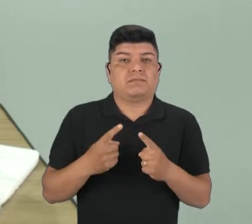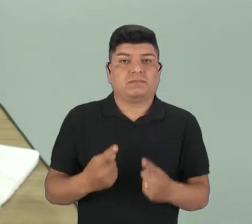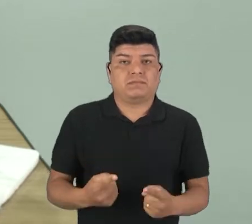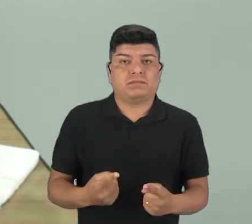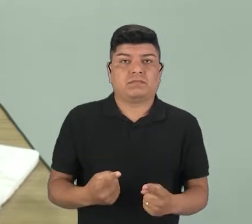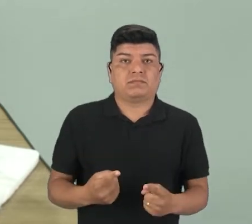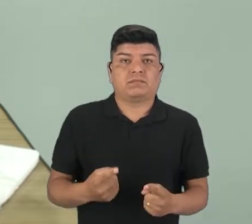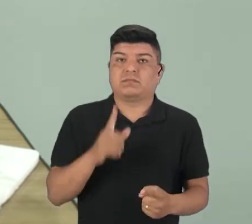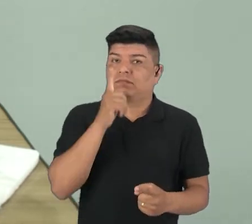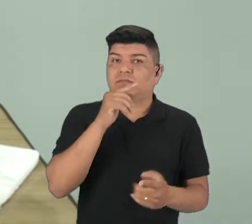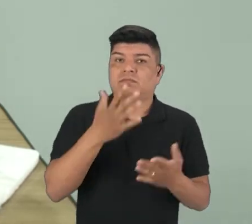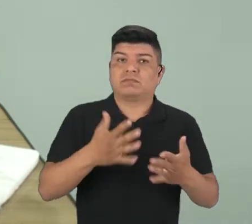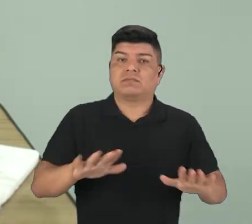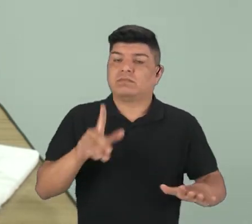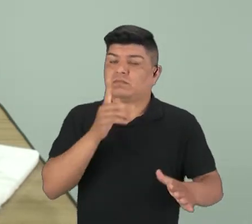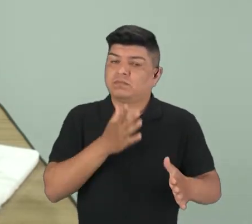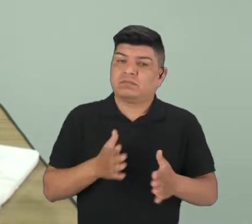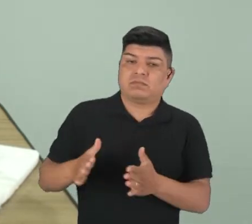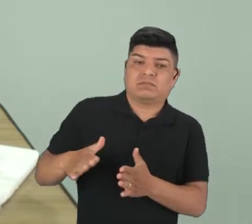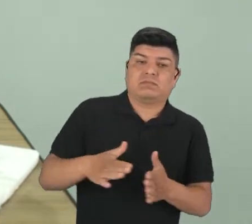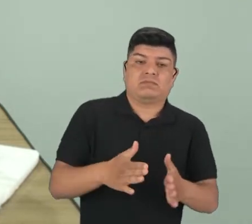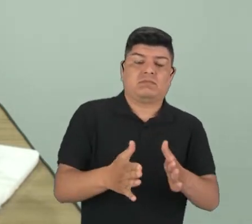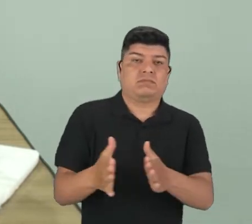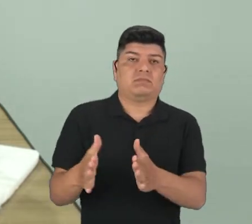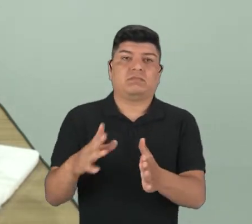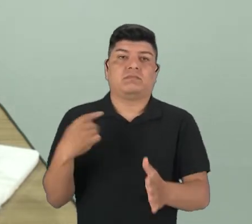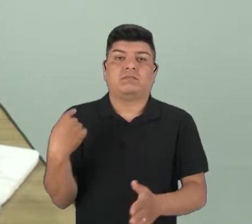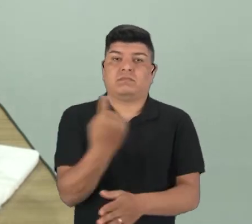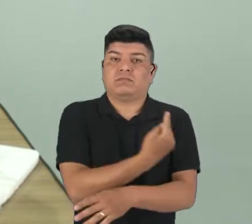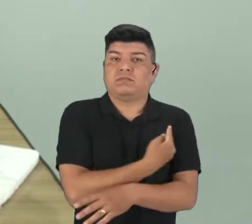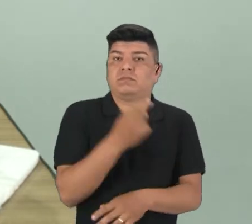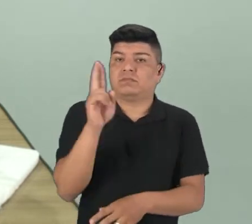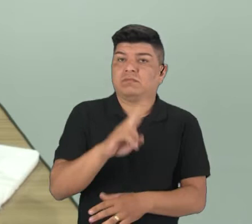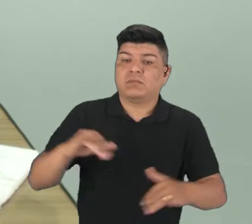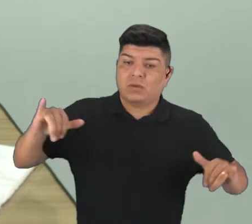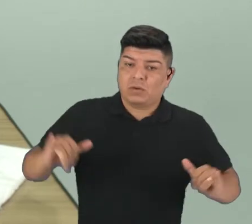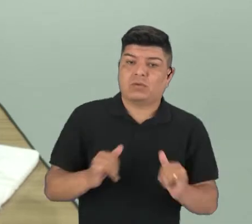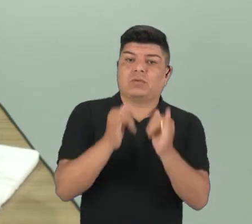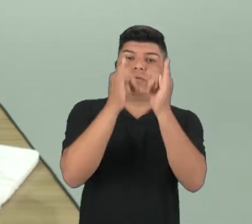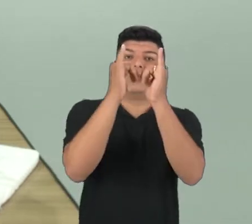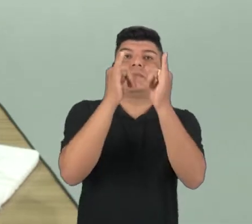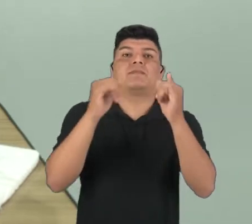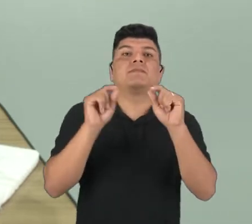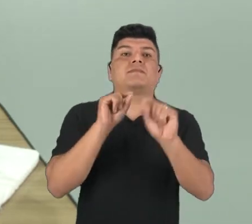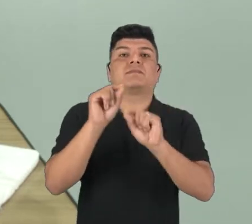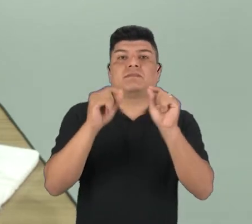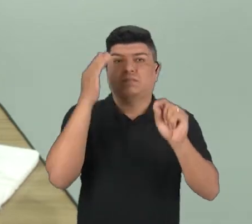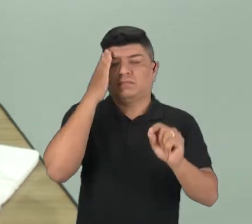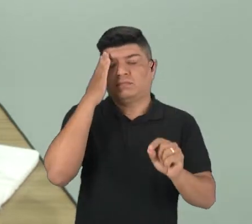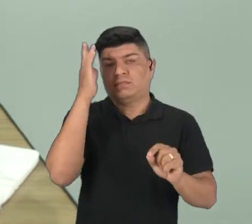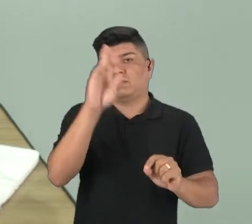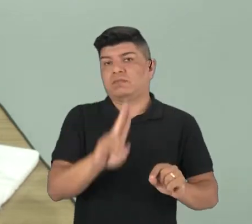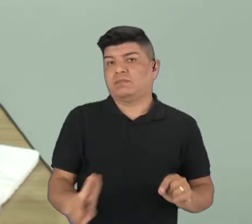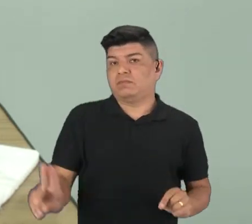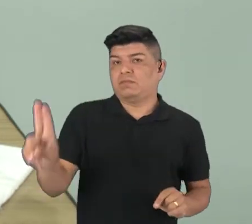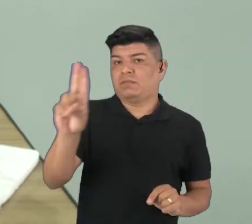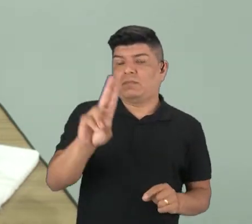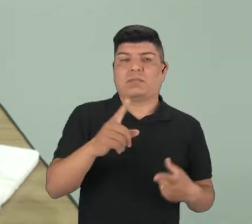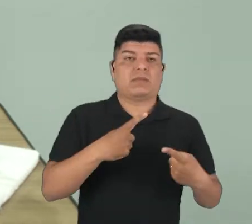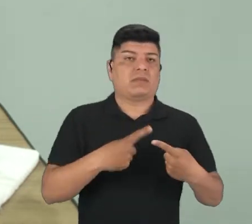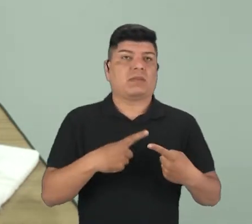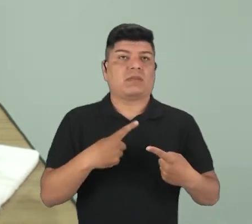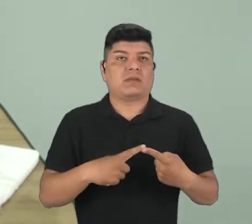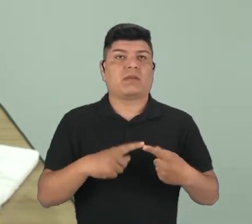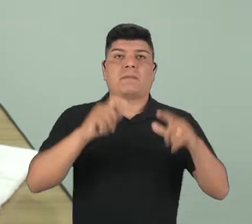as marés e os rios, para nós utilizarmos as hidrelétricas, nós temos que saber utilizar, porque